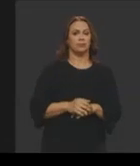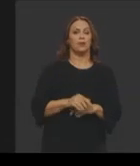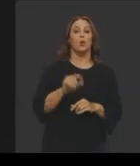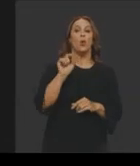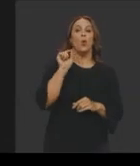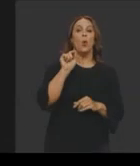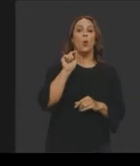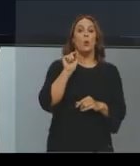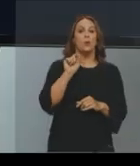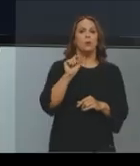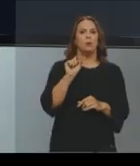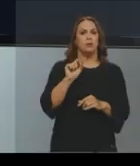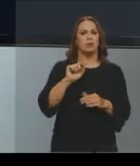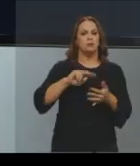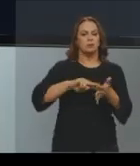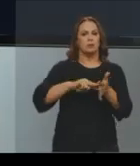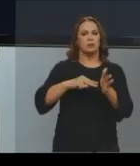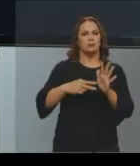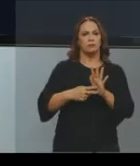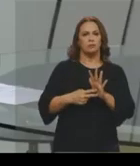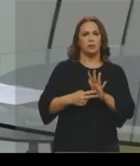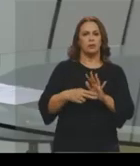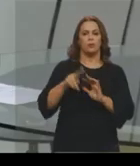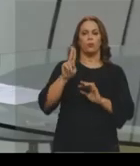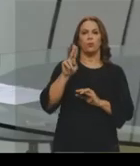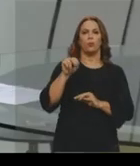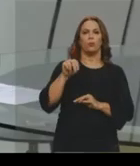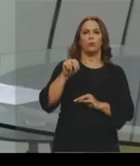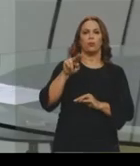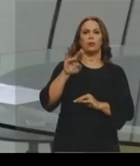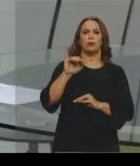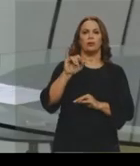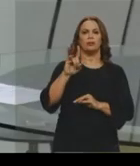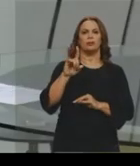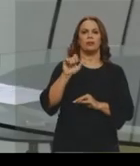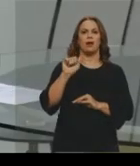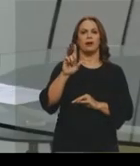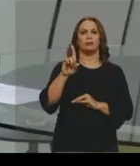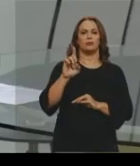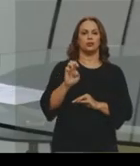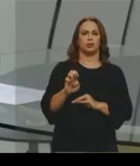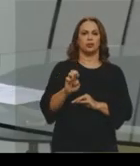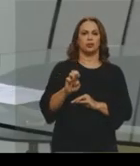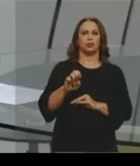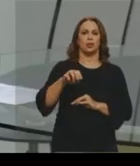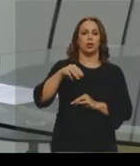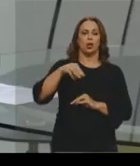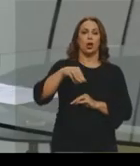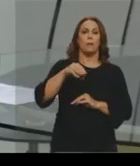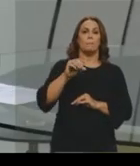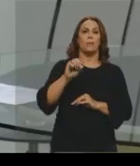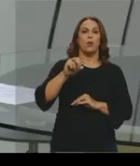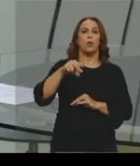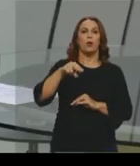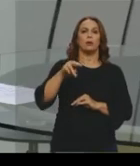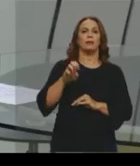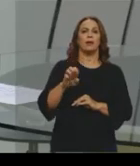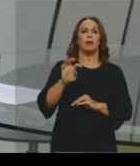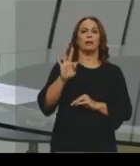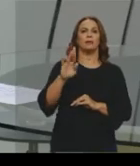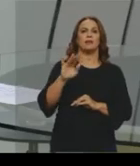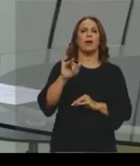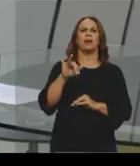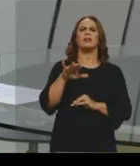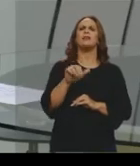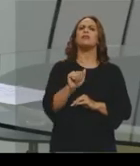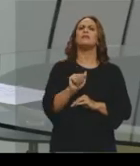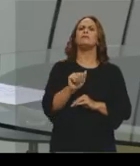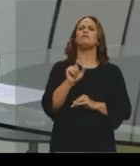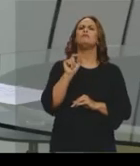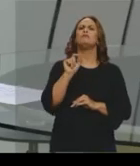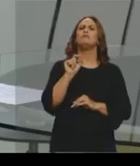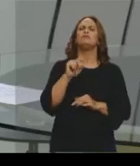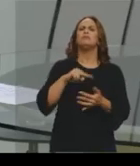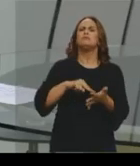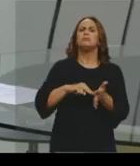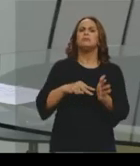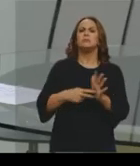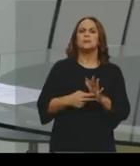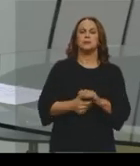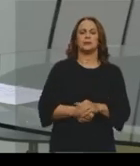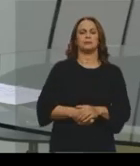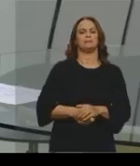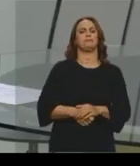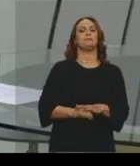unidade monetária? Unidade monetária significa dizer que os países membros de um determinado bloco